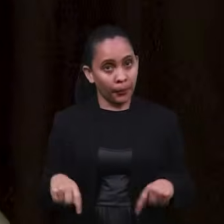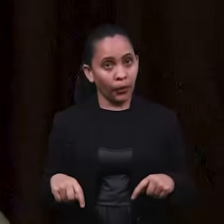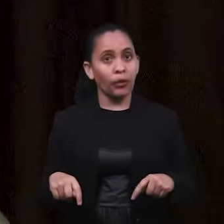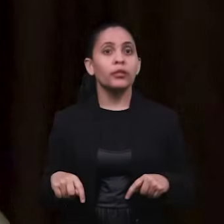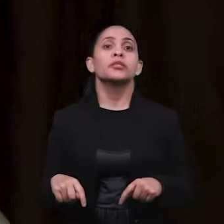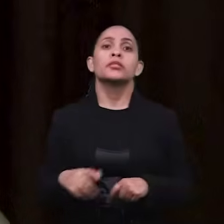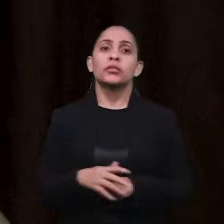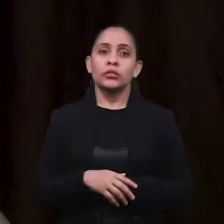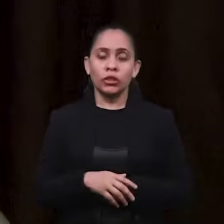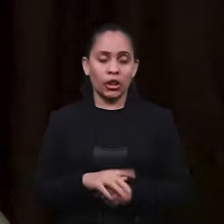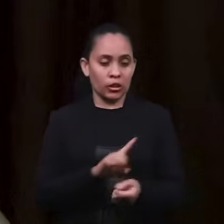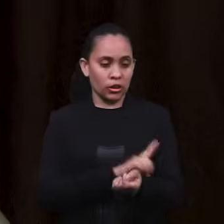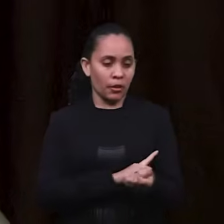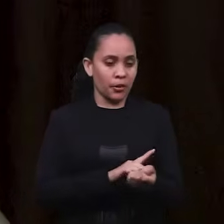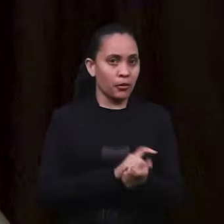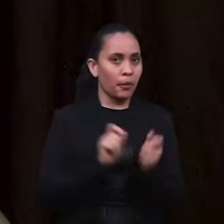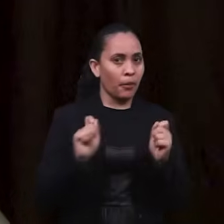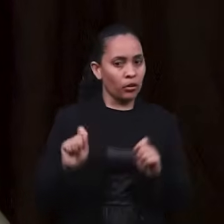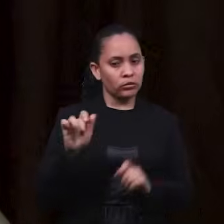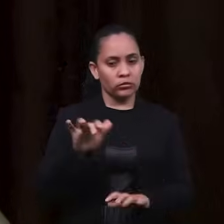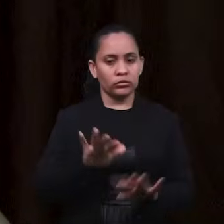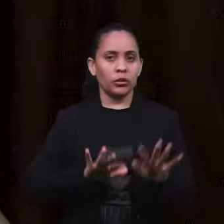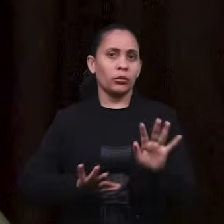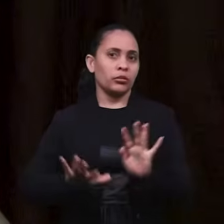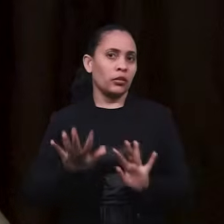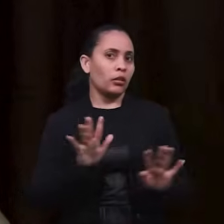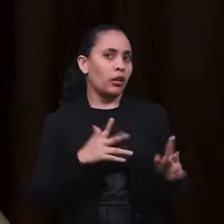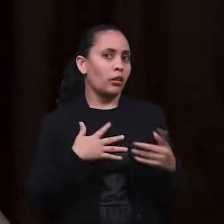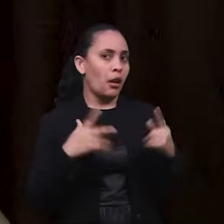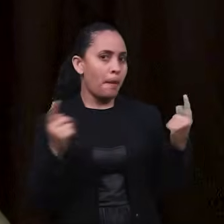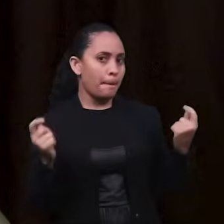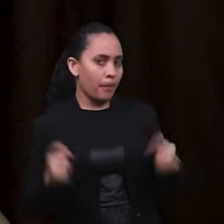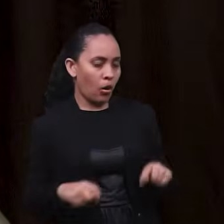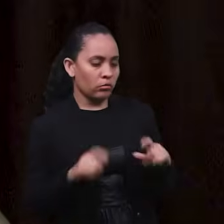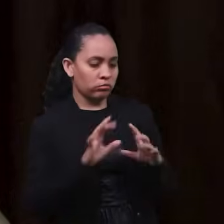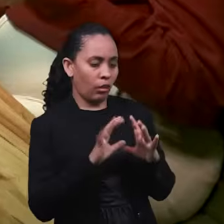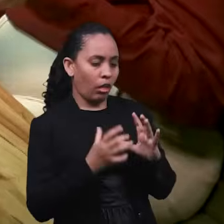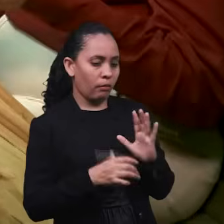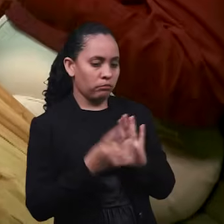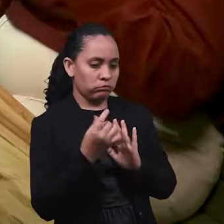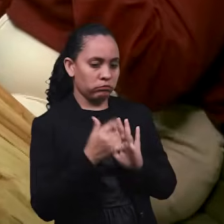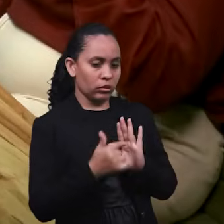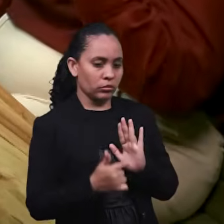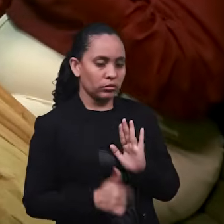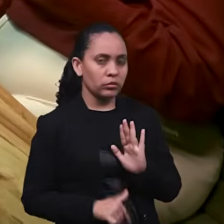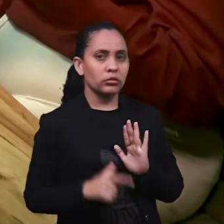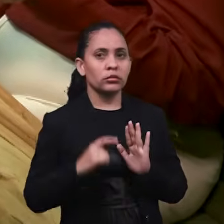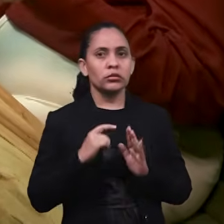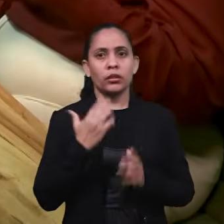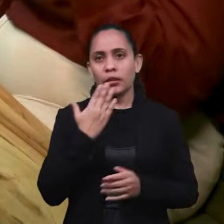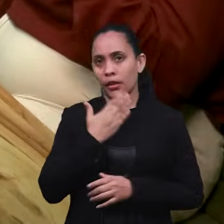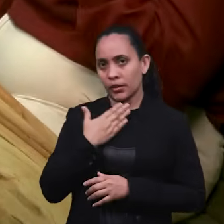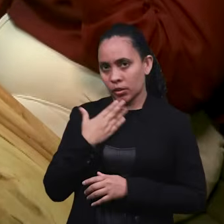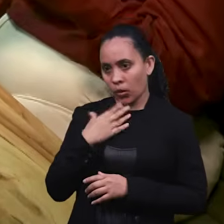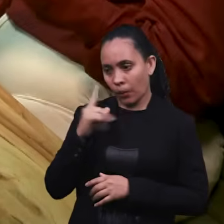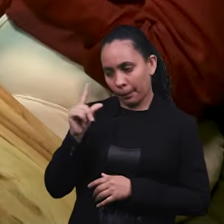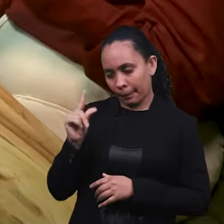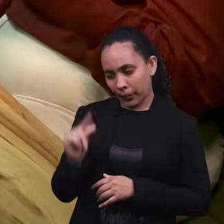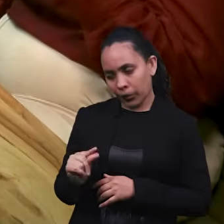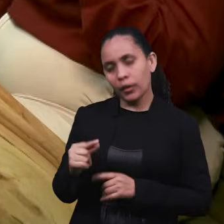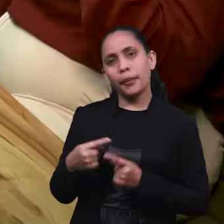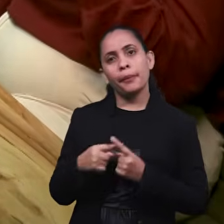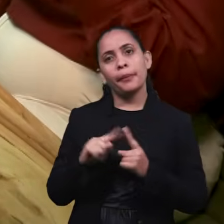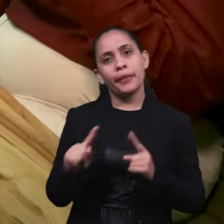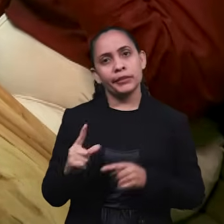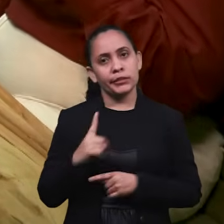ser consumida por diabético, mas, claro, com moderação. Com moderação, porque tem essa quantidade de açúcar, mesmo sendo quantidade pouca, pequena,